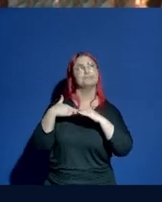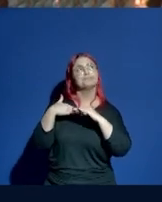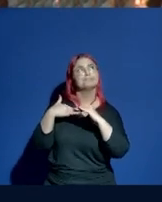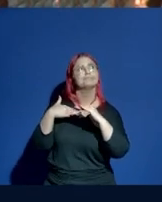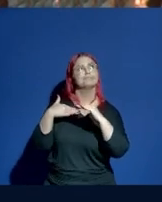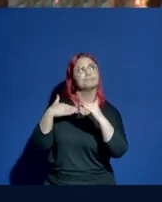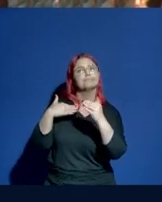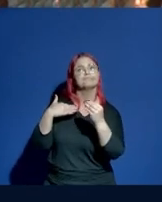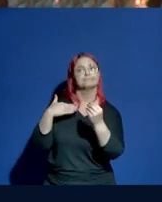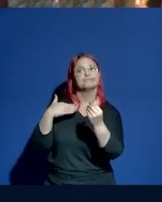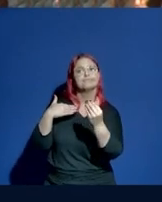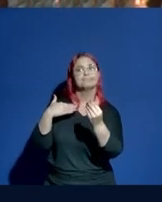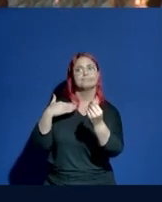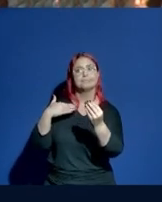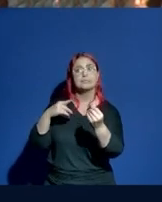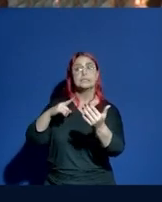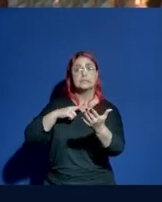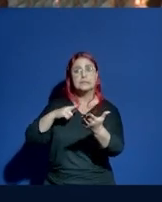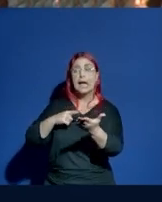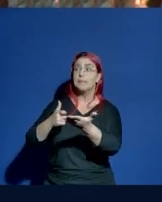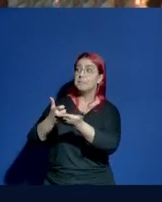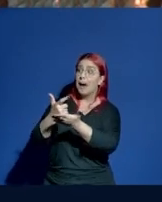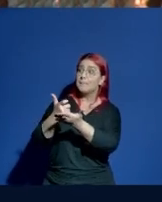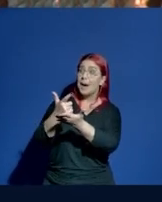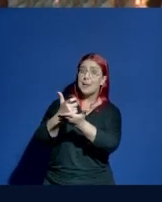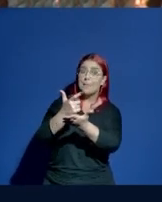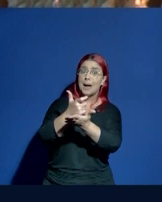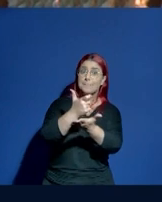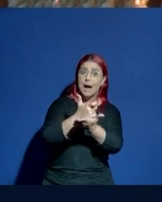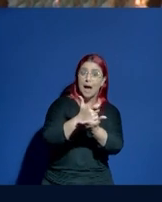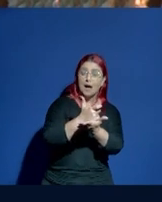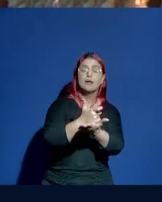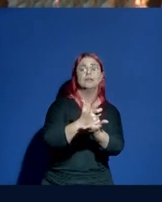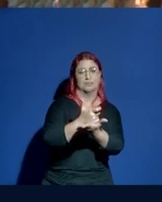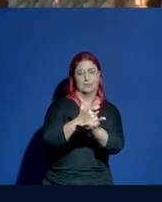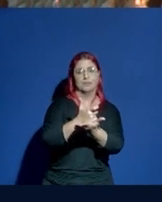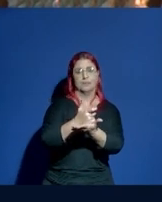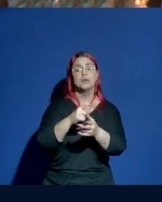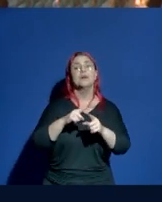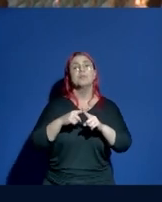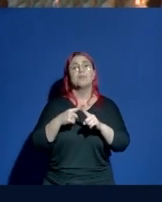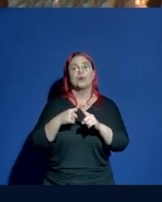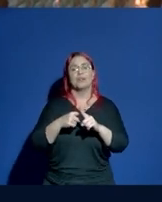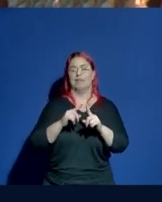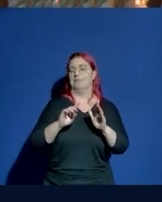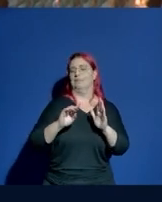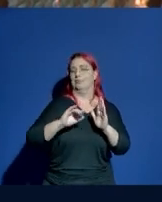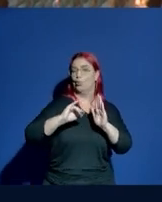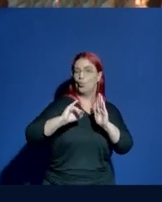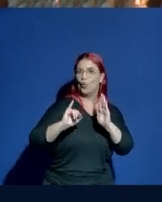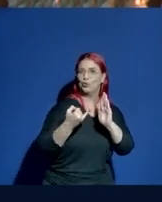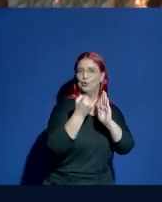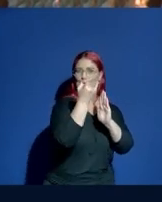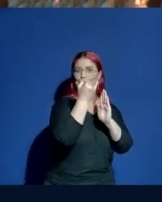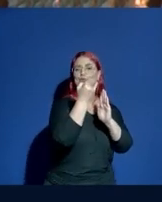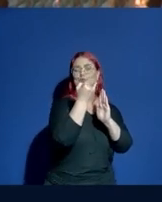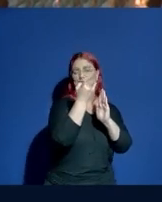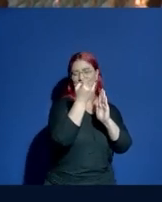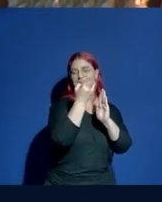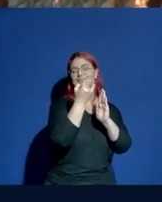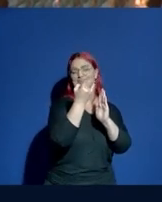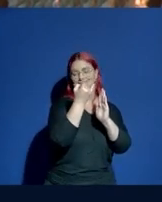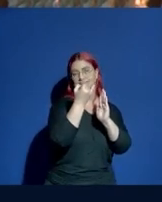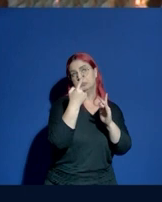assim muito comprador né mercado comprando mesmo porque a taxa de juros para o moder Frota